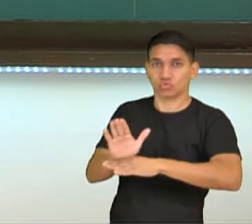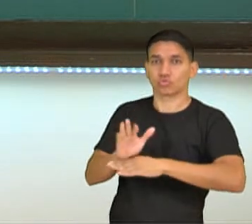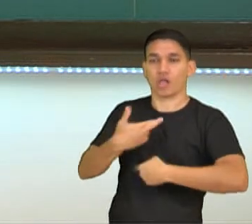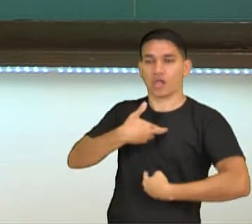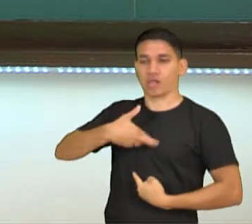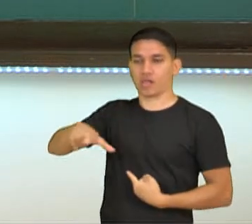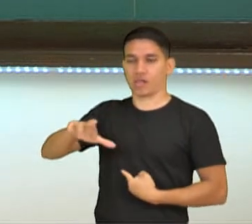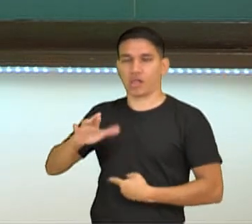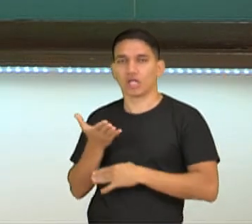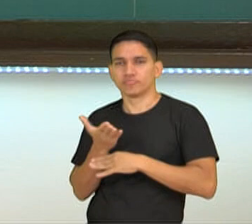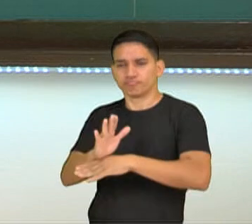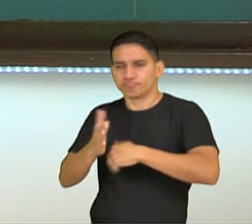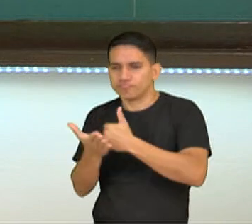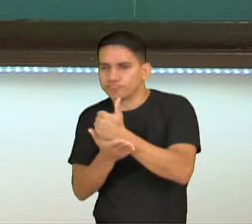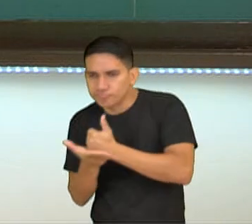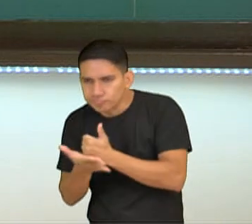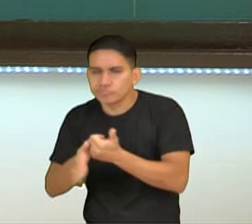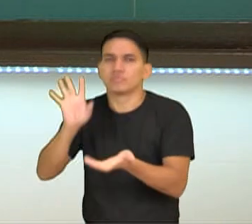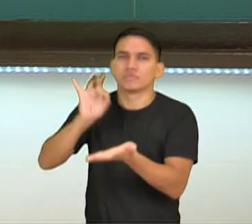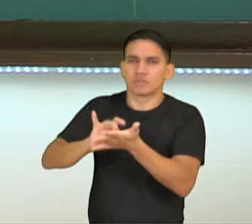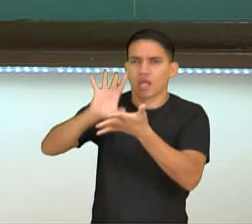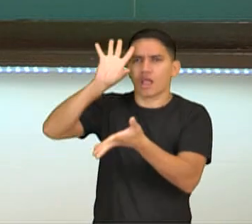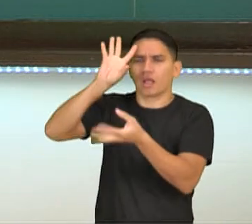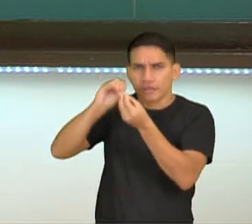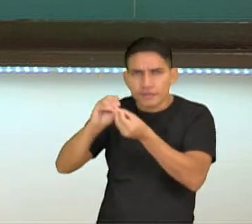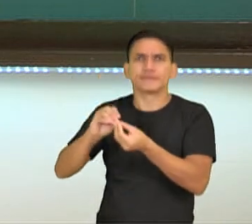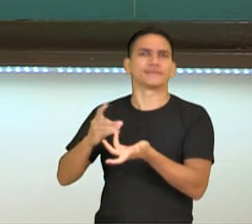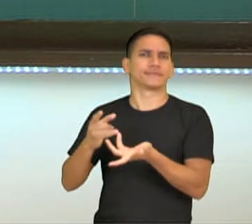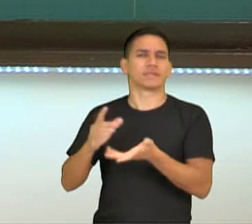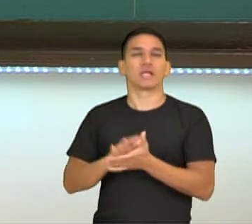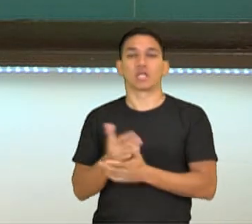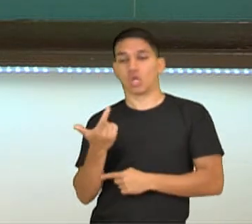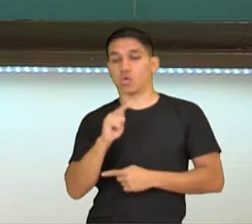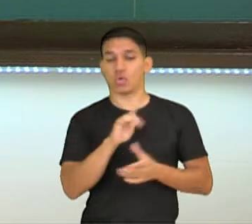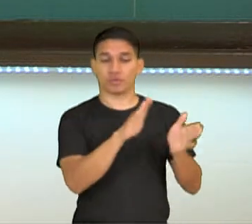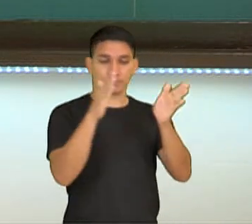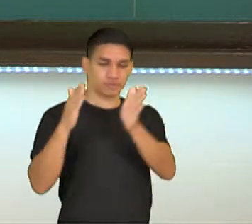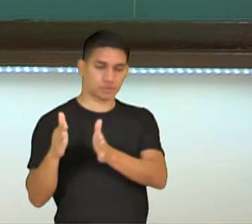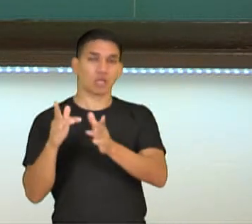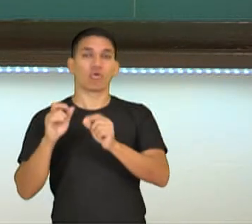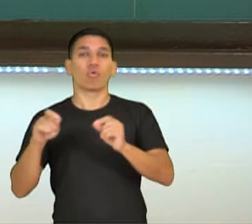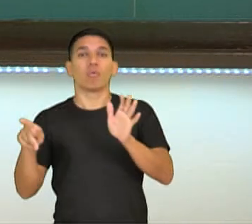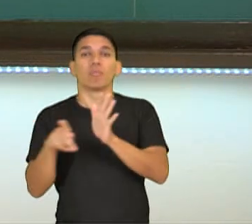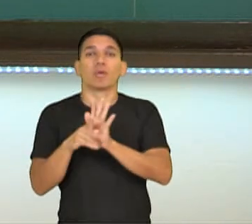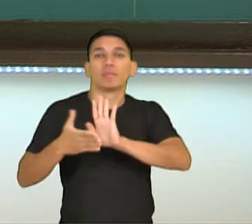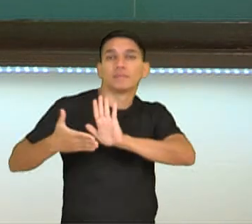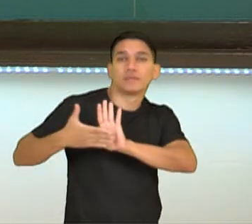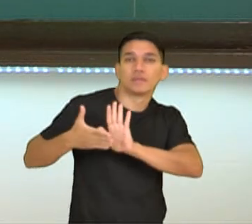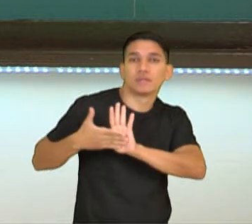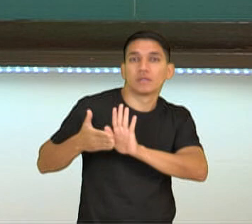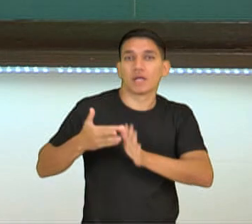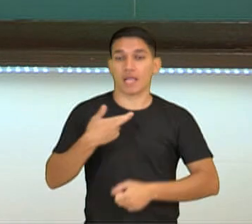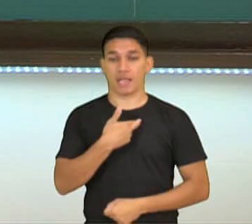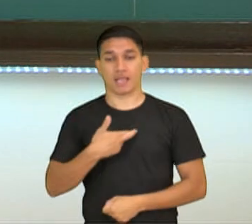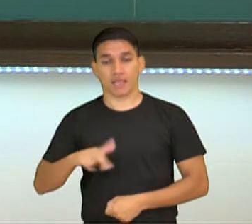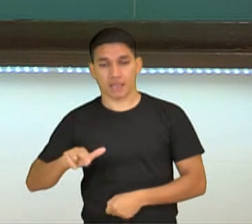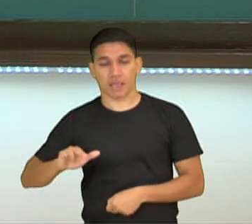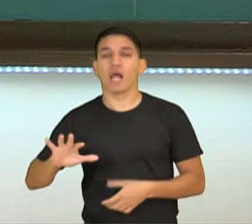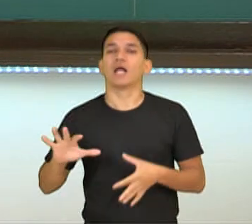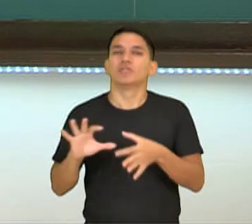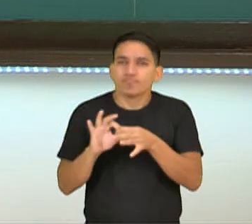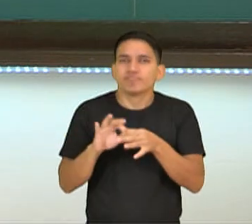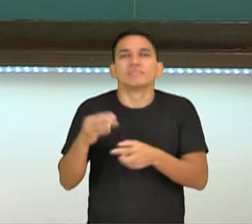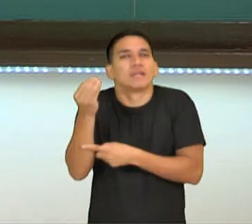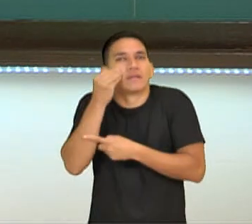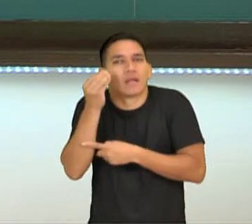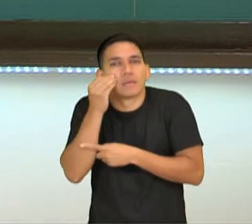ter bases lógicas, a ter fundamentação racional. E do outro lado, a proposição de uma religiosidade que também